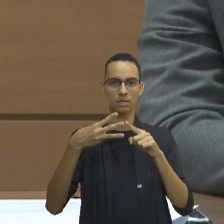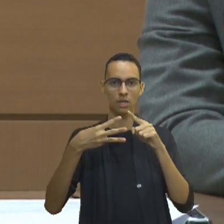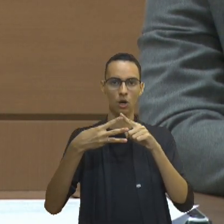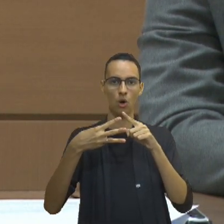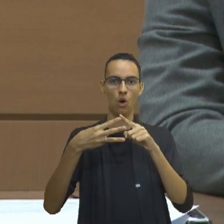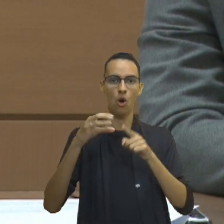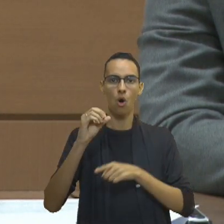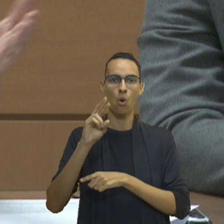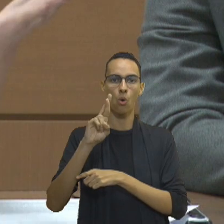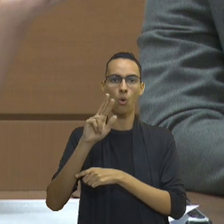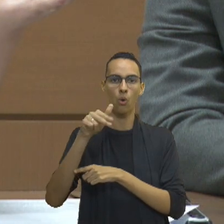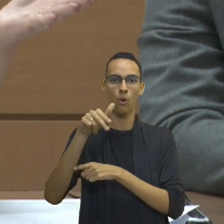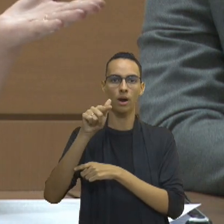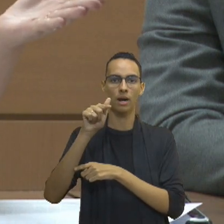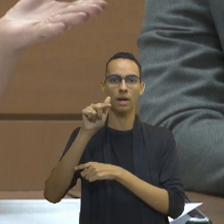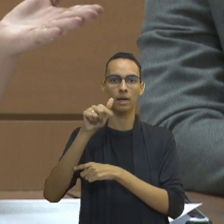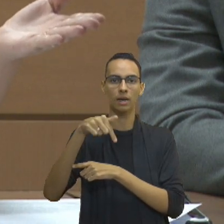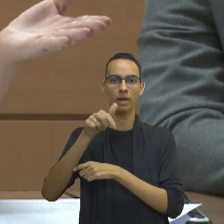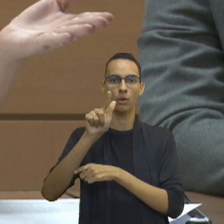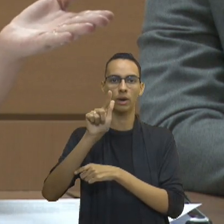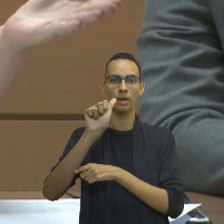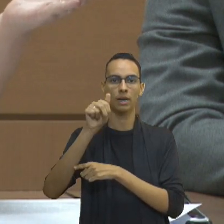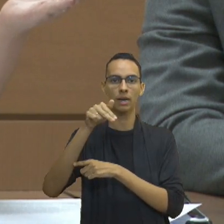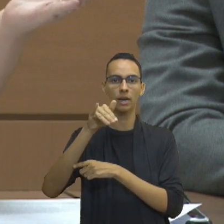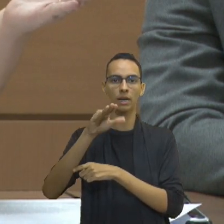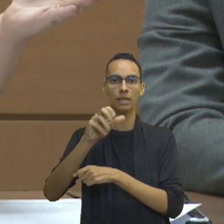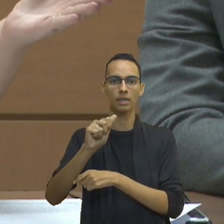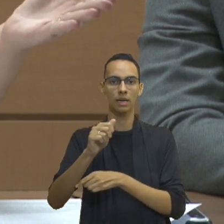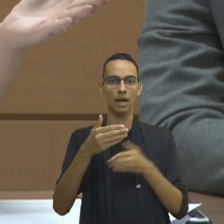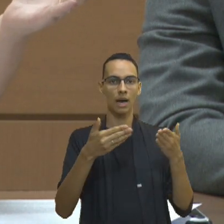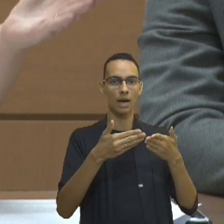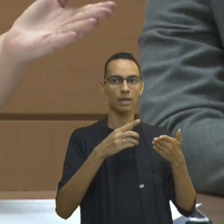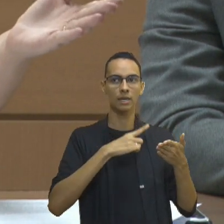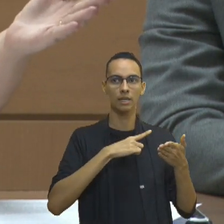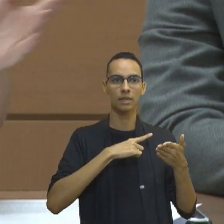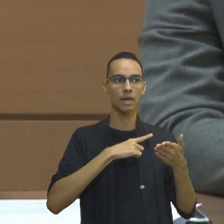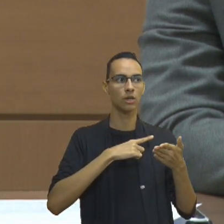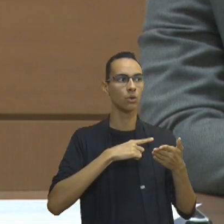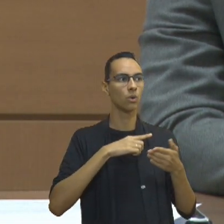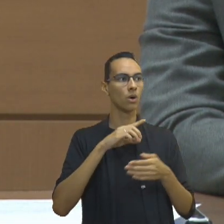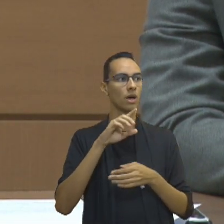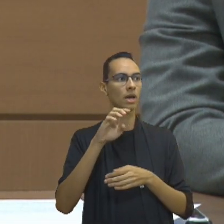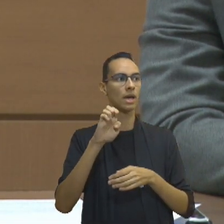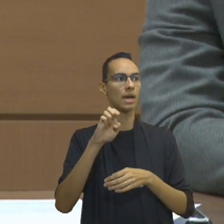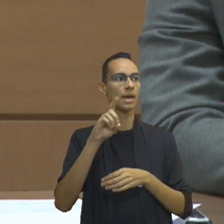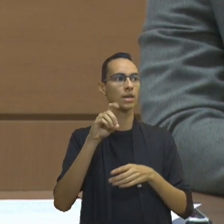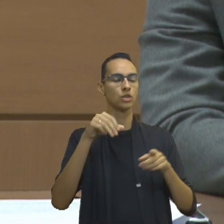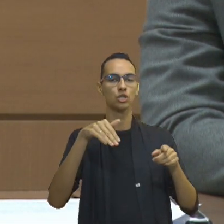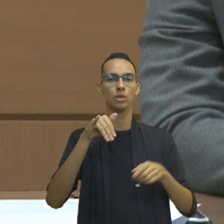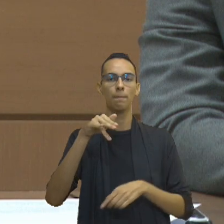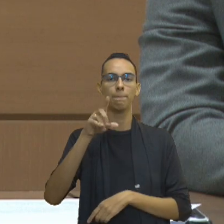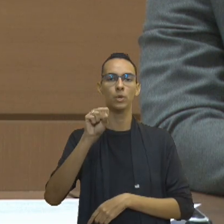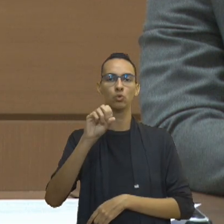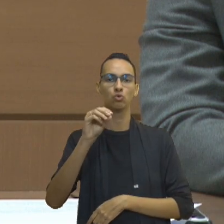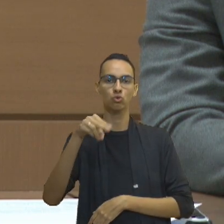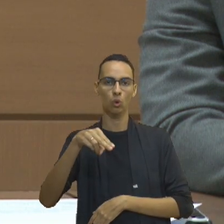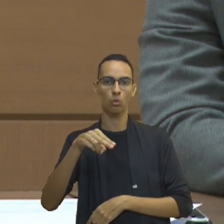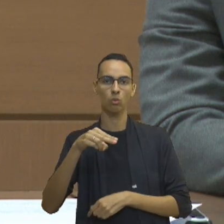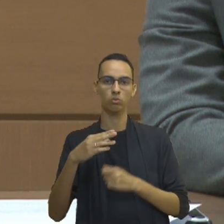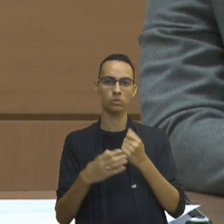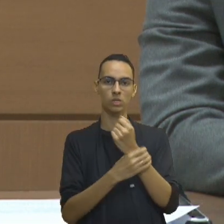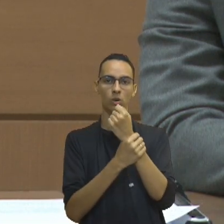orgânica, temos aqui o Edmilson, uniformizado de preto, representando a nossa vigilância